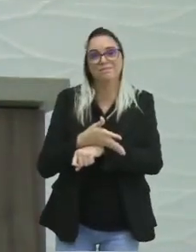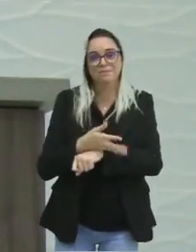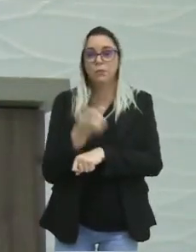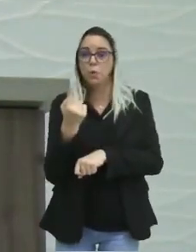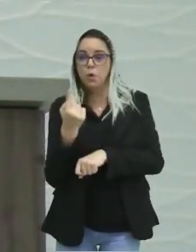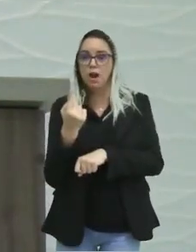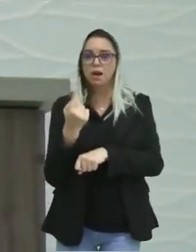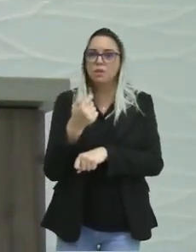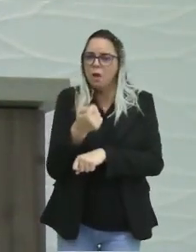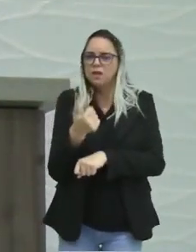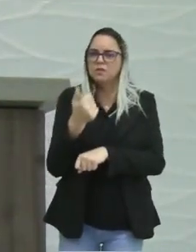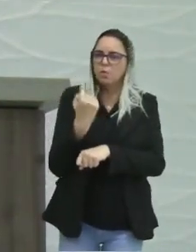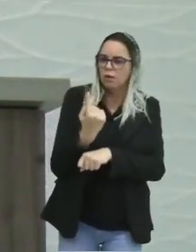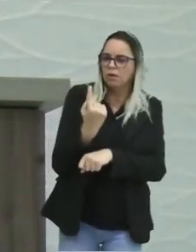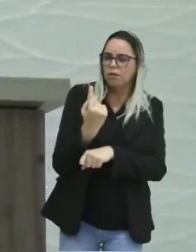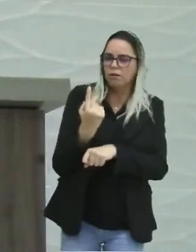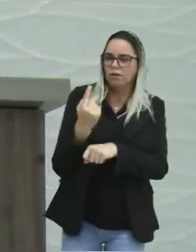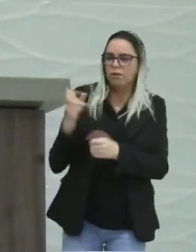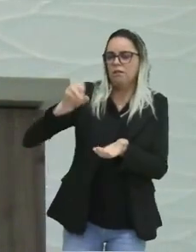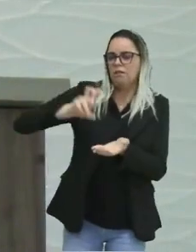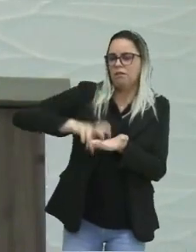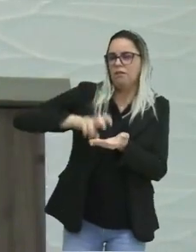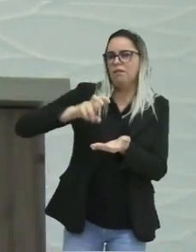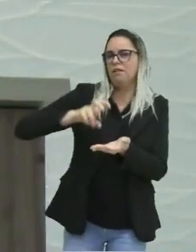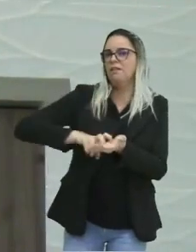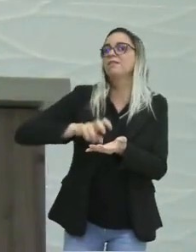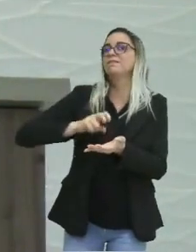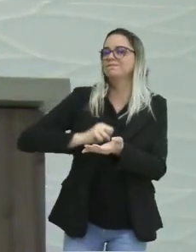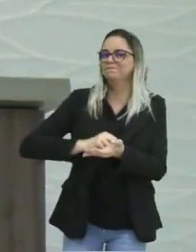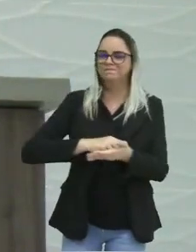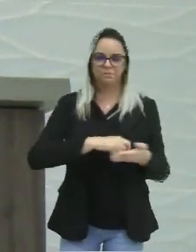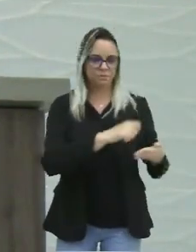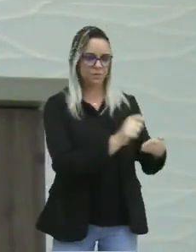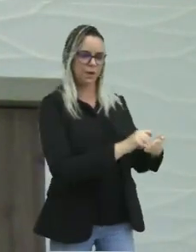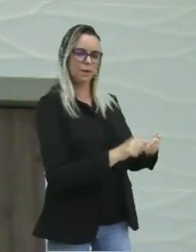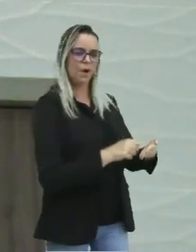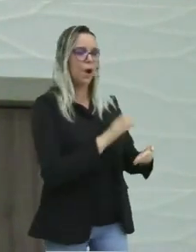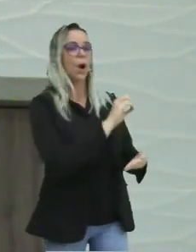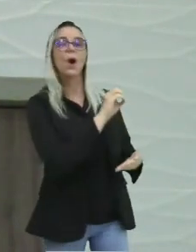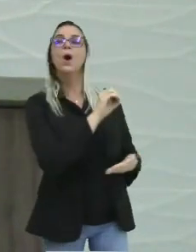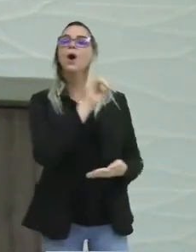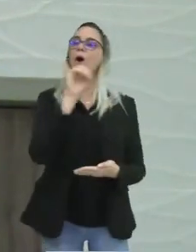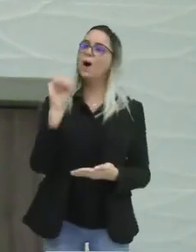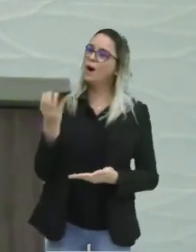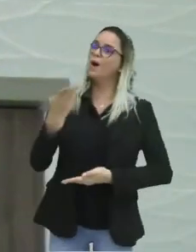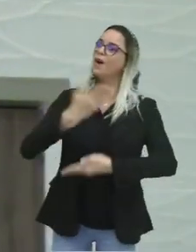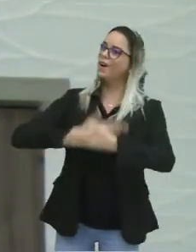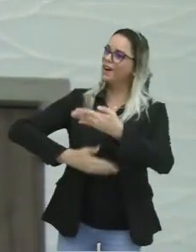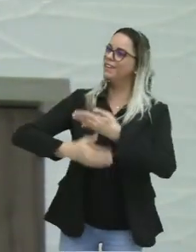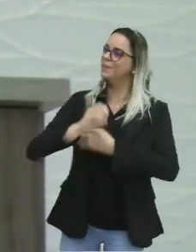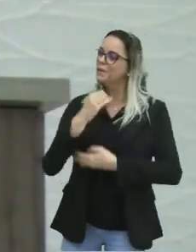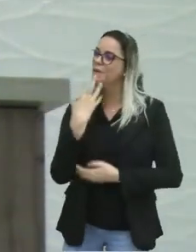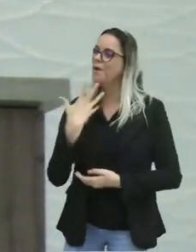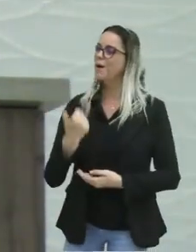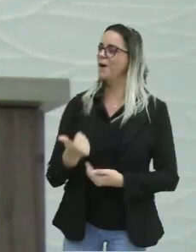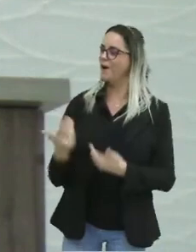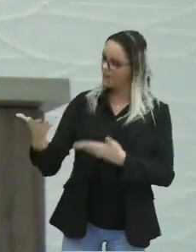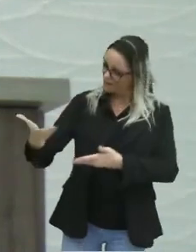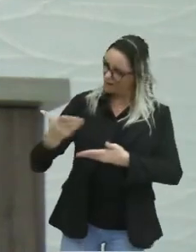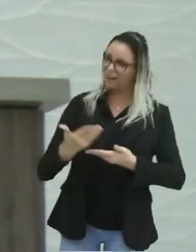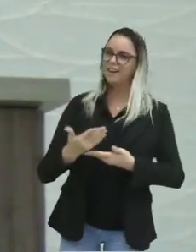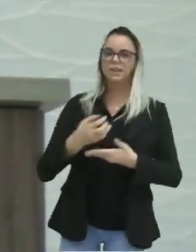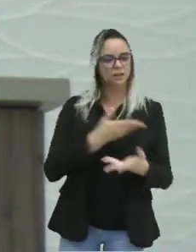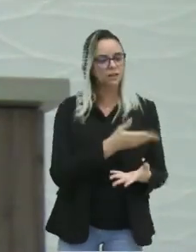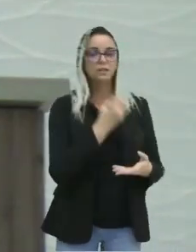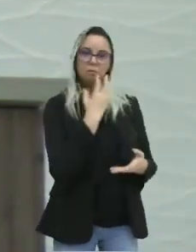1 hora da manhã, vereador Padre. E na hora de ser atendido, você ser recebido mal? Não é justo, né? Então, a partir do momento que a gente está